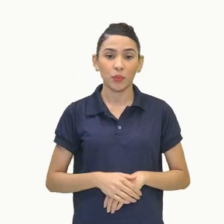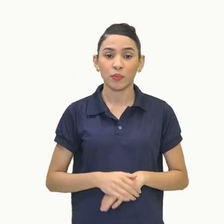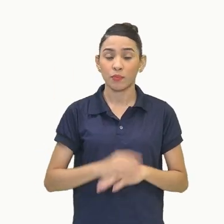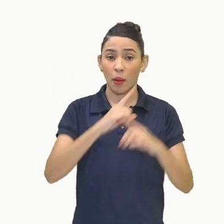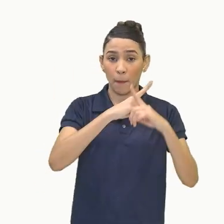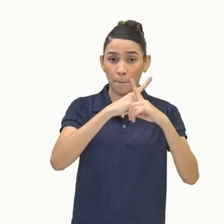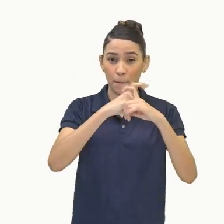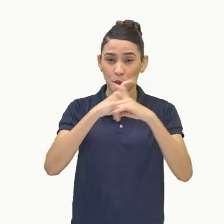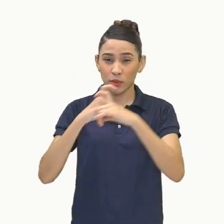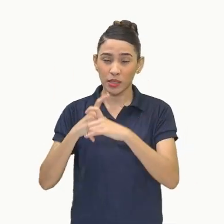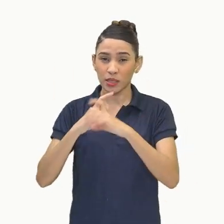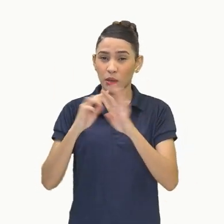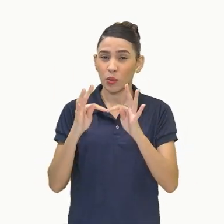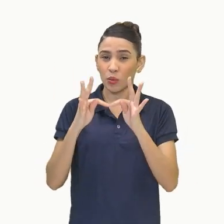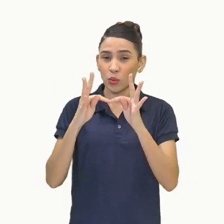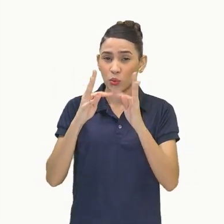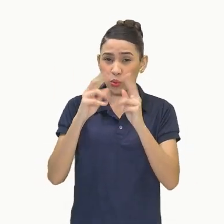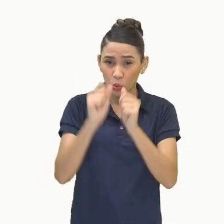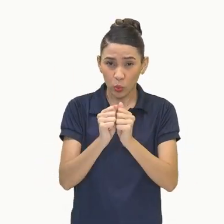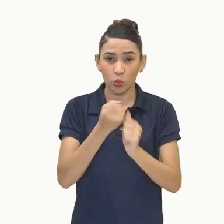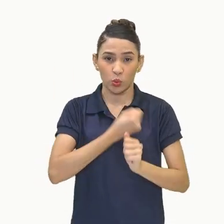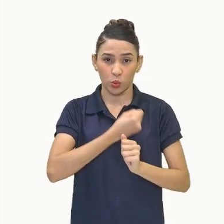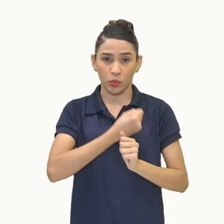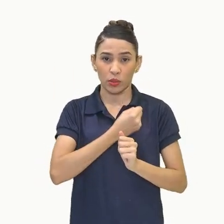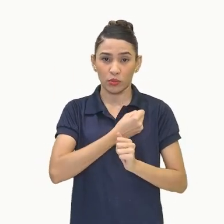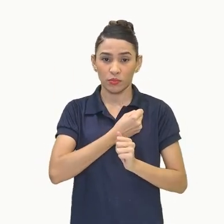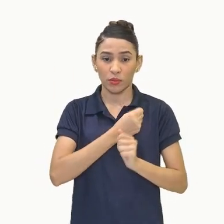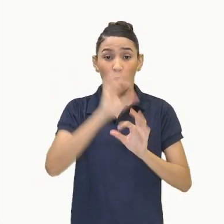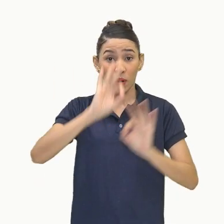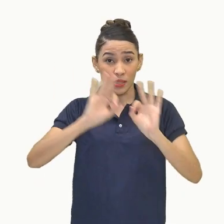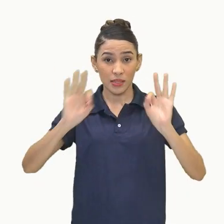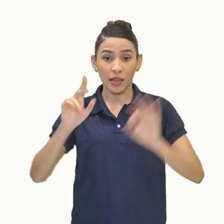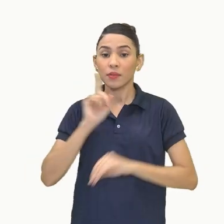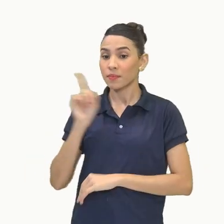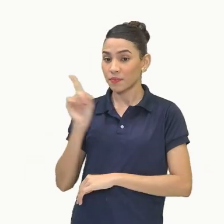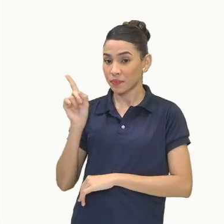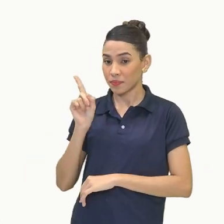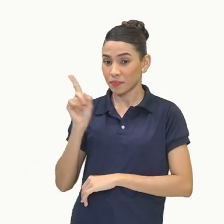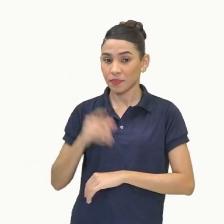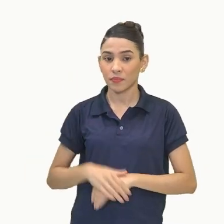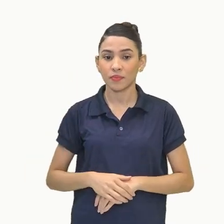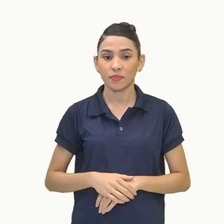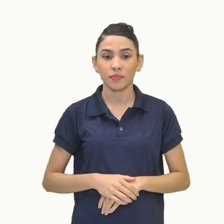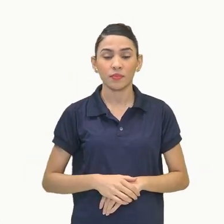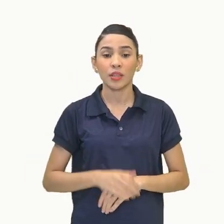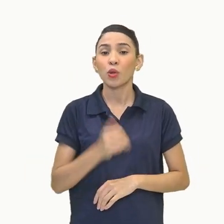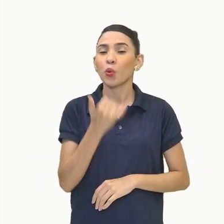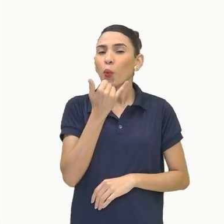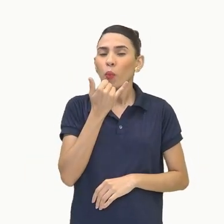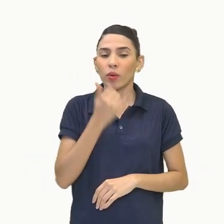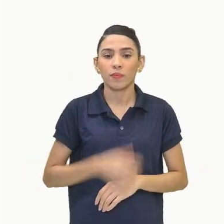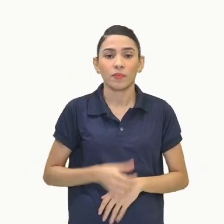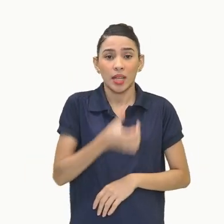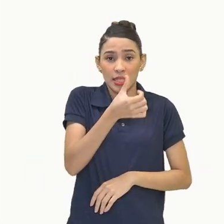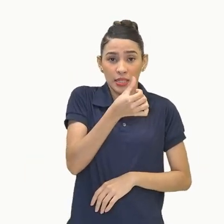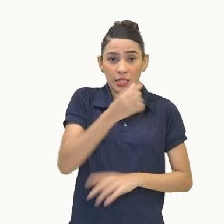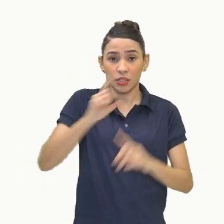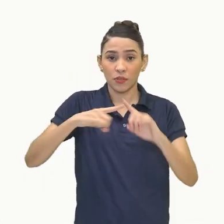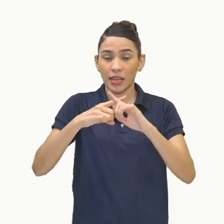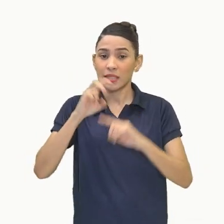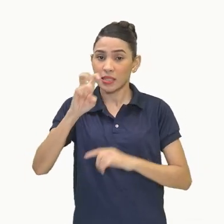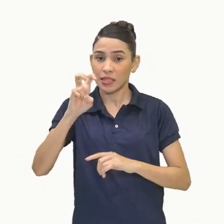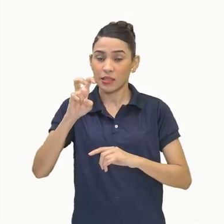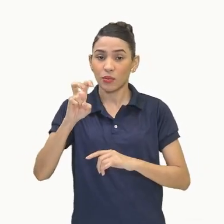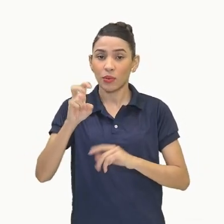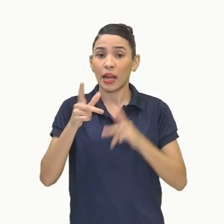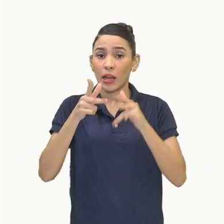vai ser todos por todos. Então, ó, 3 vezes 5. Oh, desculpa, 3 não. 6 vezes 5.